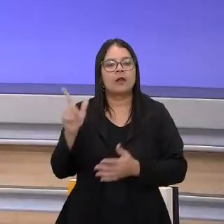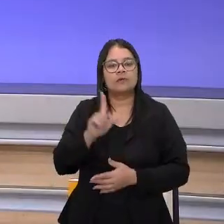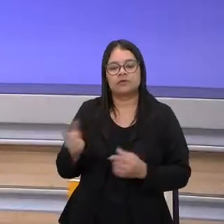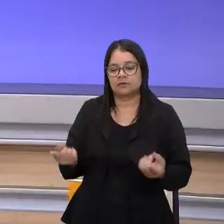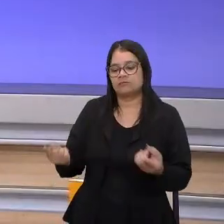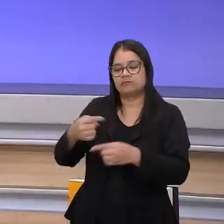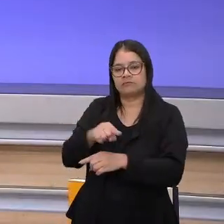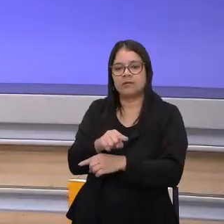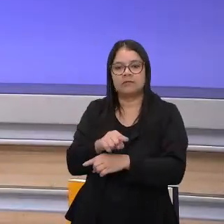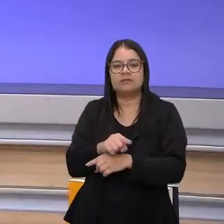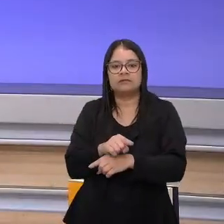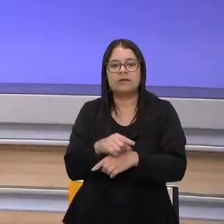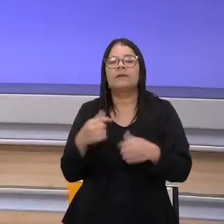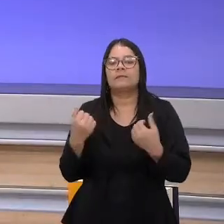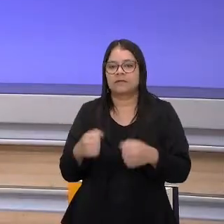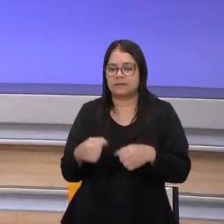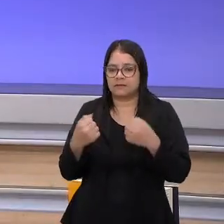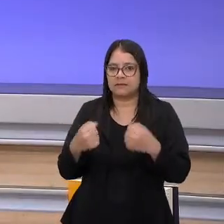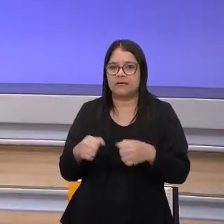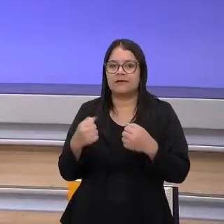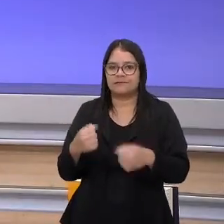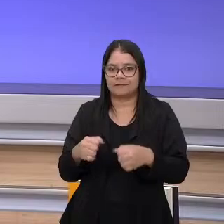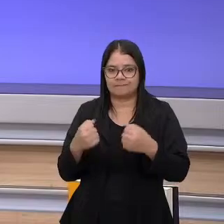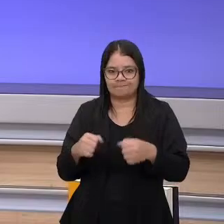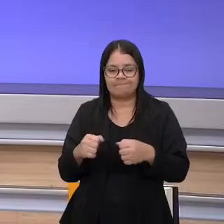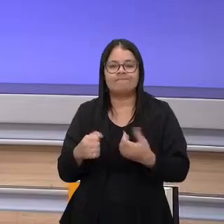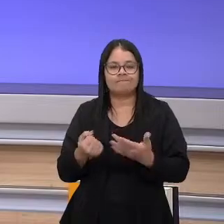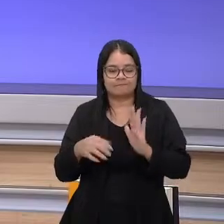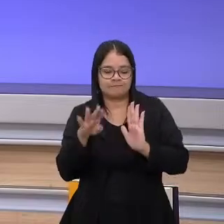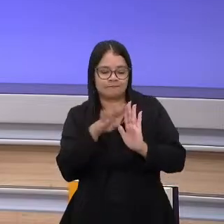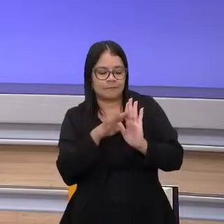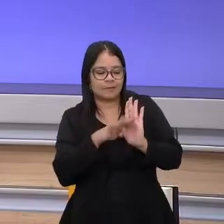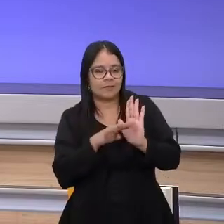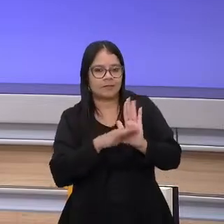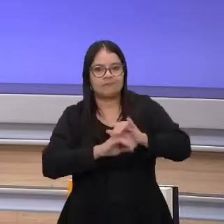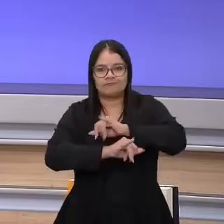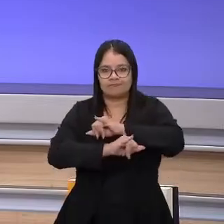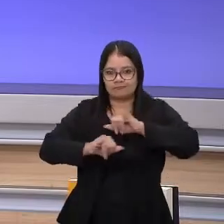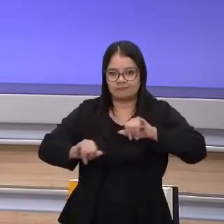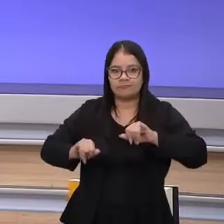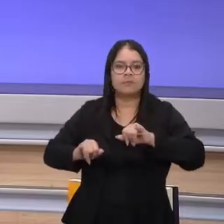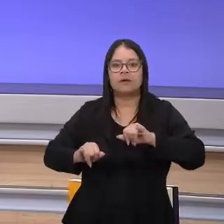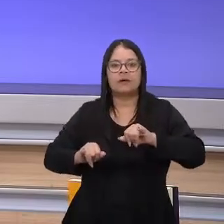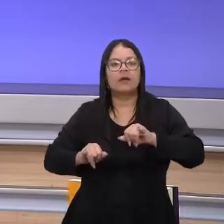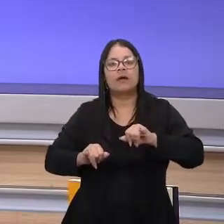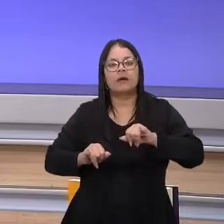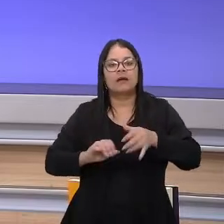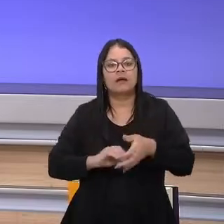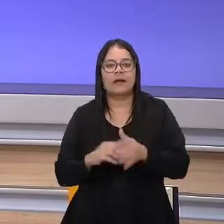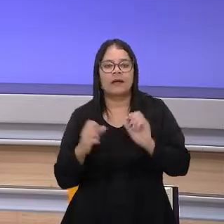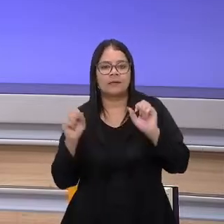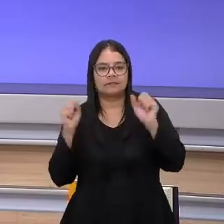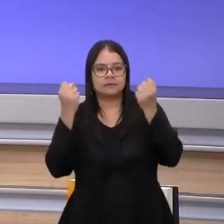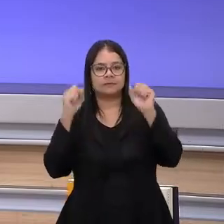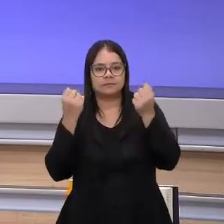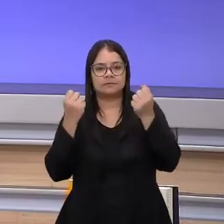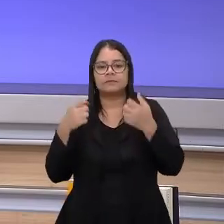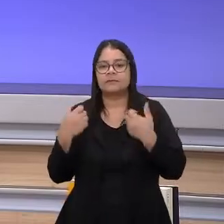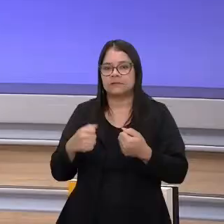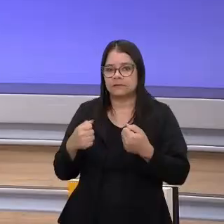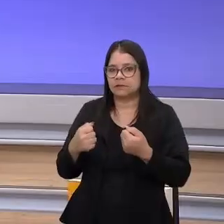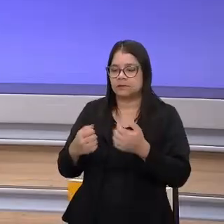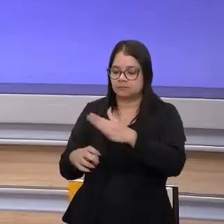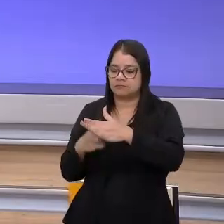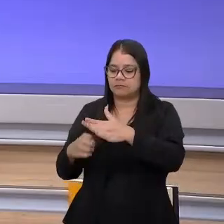uma coisa que nós deveríamos também colocar bastante em pauta, que os fabricantes, né, por obrigação, têm que receber